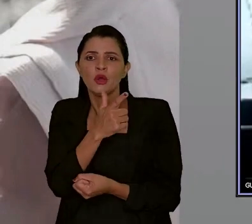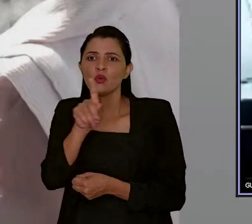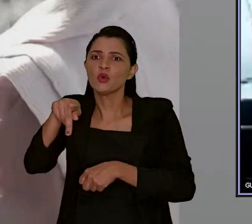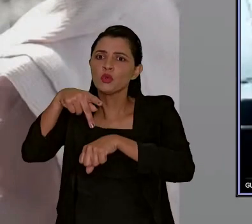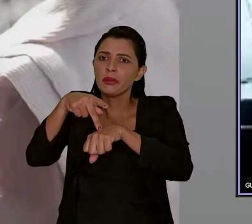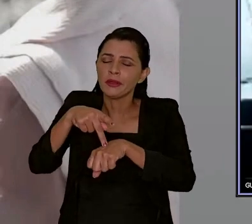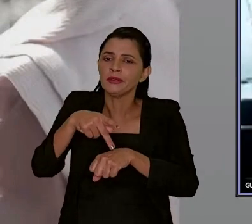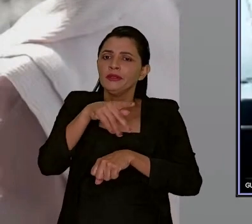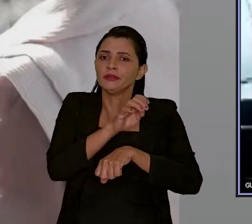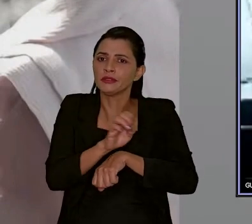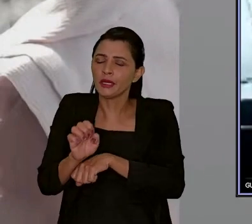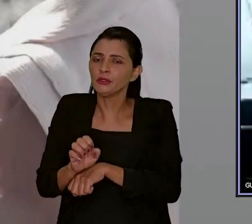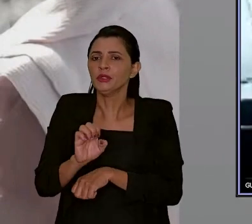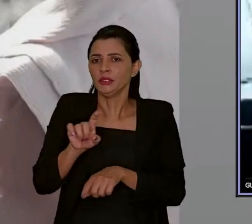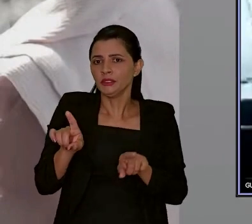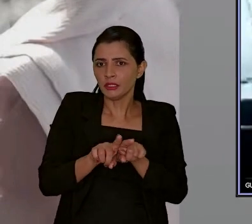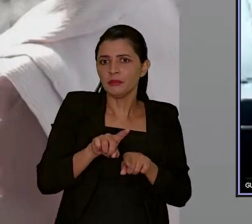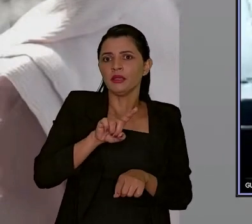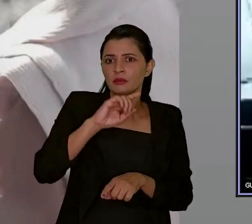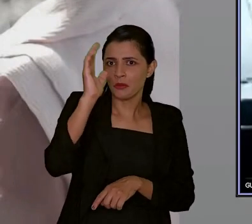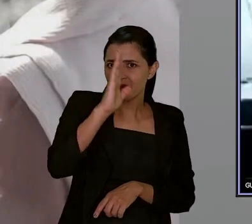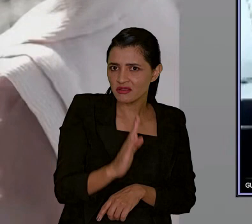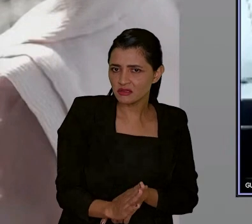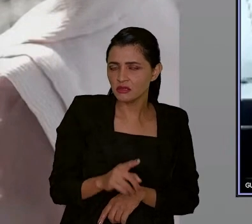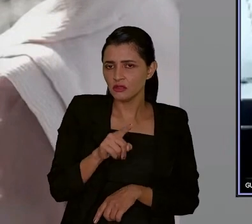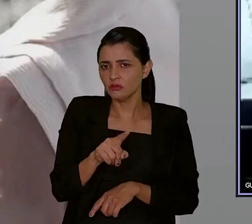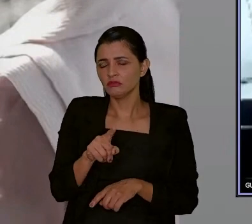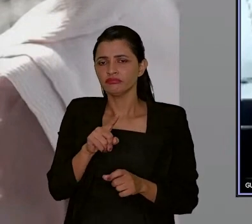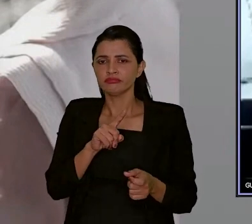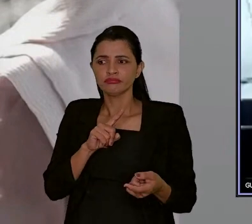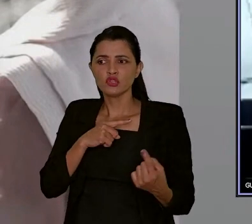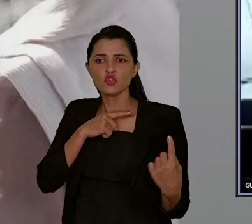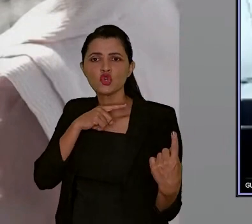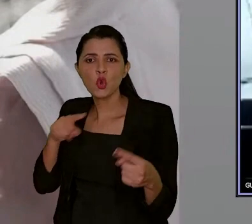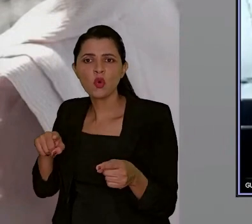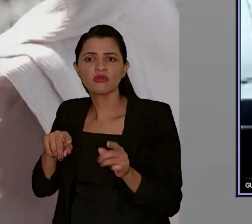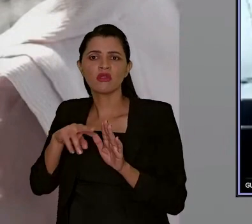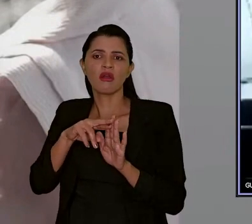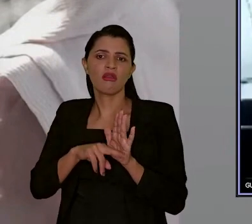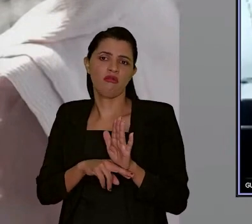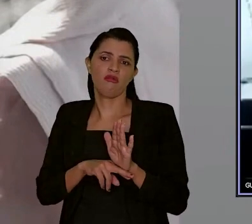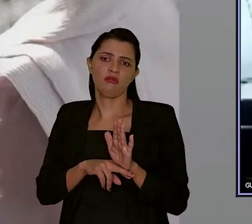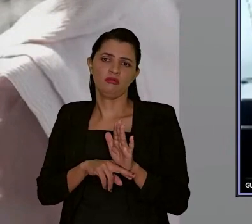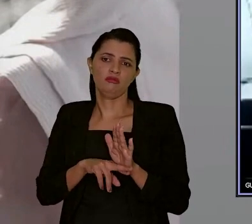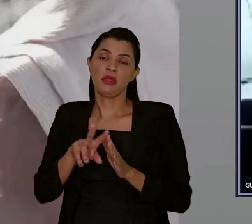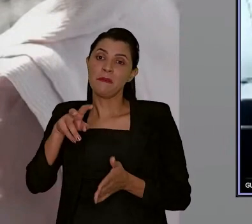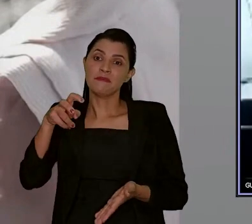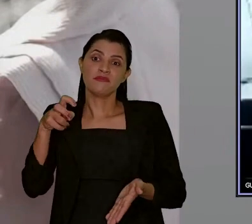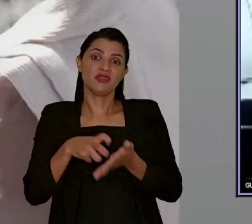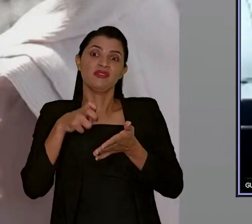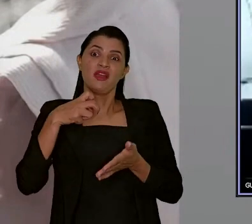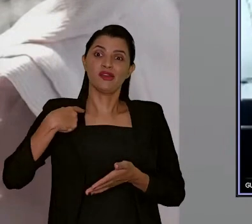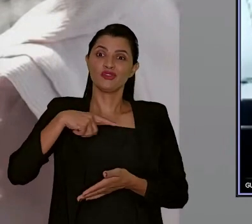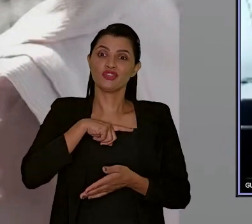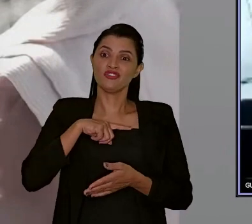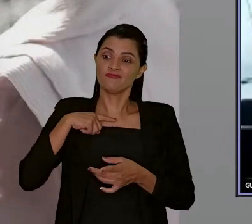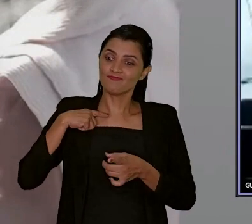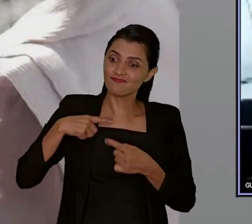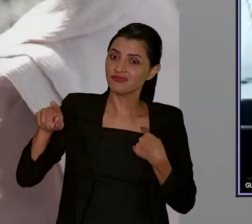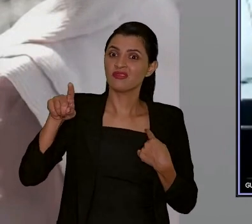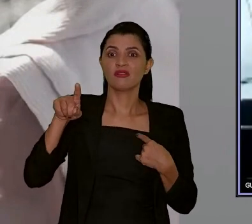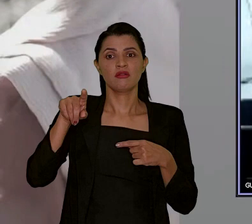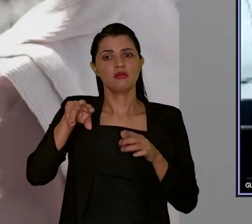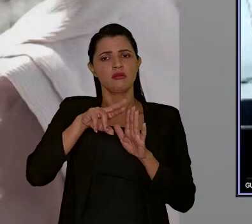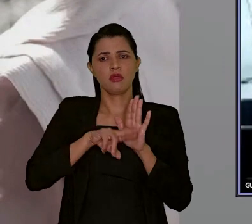Brasil, possa contrariar essa regra, sob pena de nós estarmos violando regras da Convenção